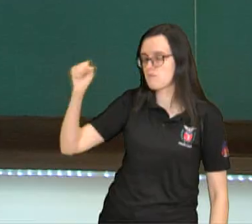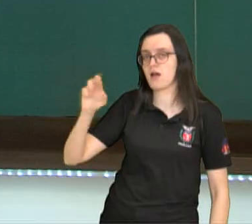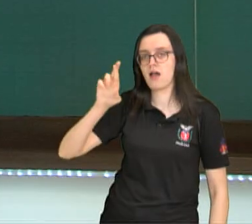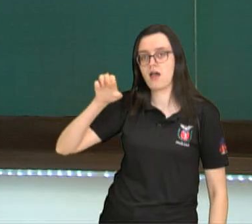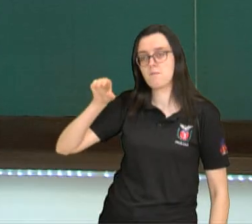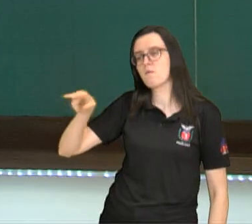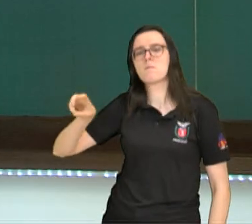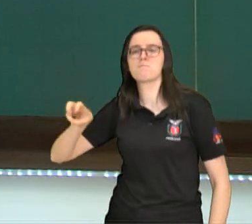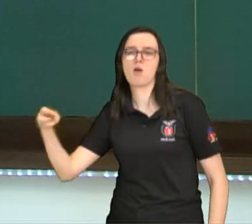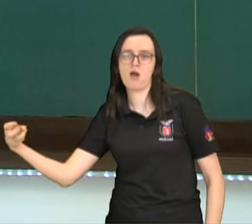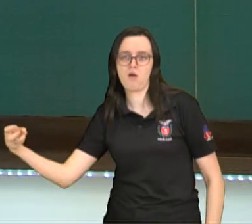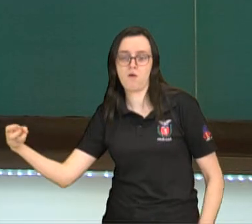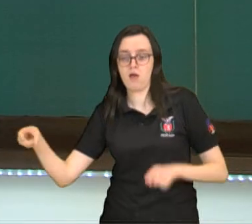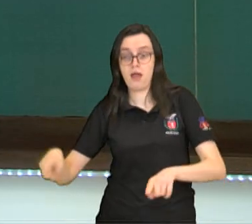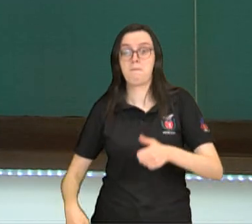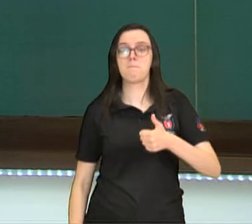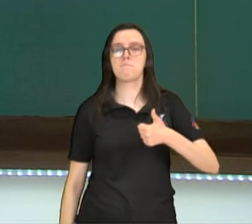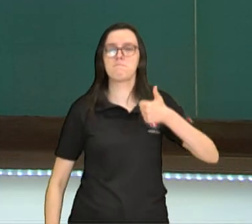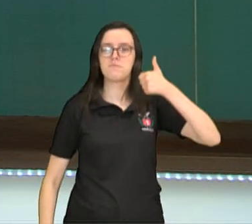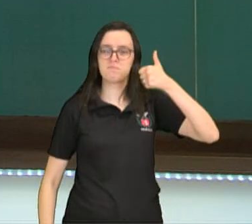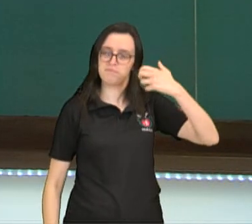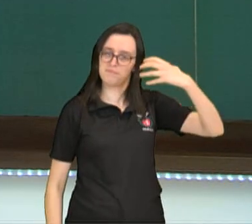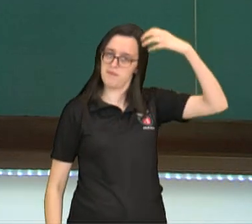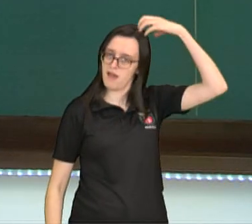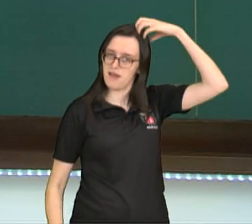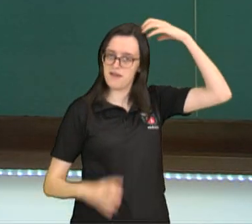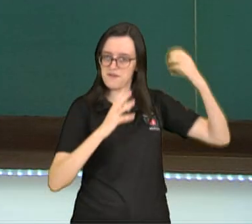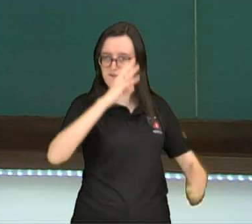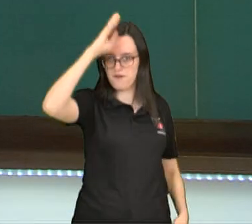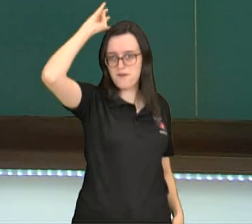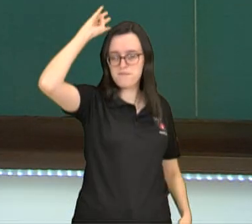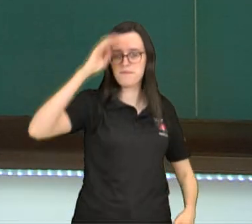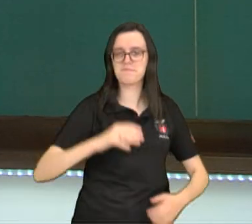segundo a tradição, o primeiro rei de Roma.